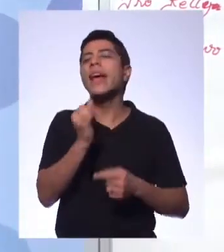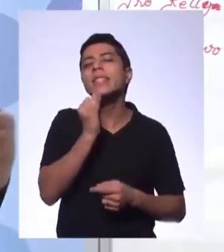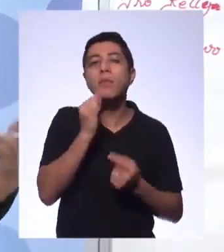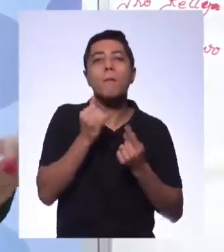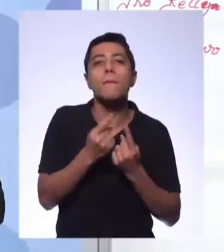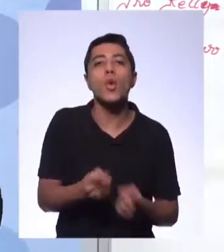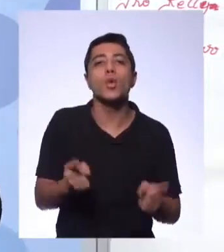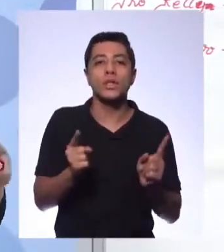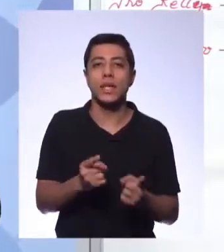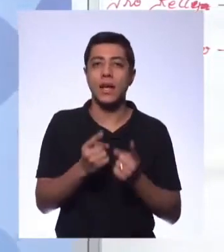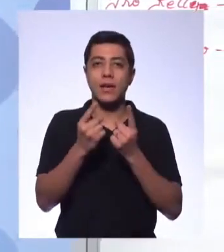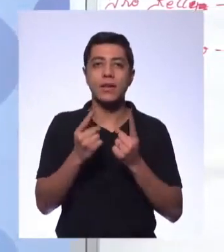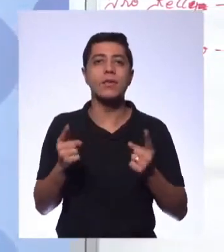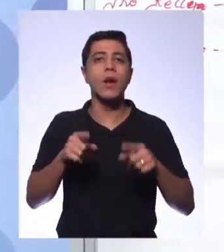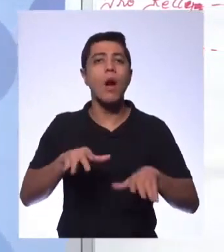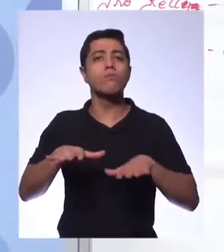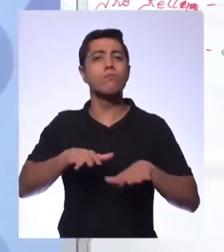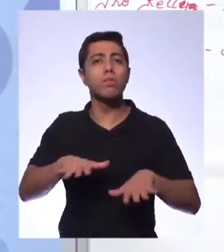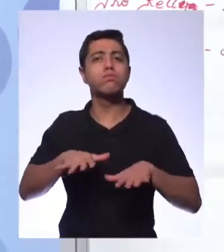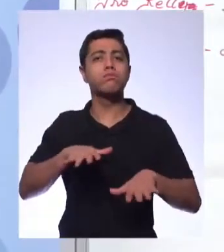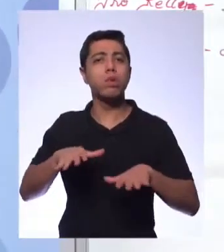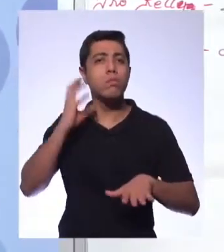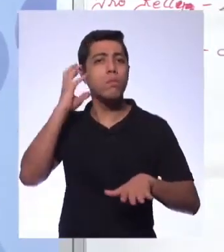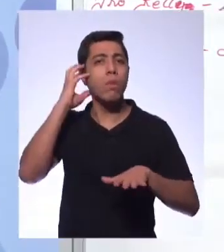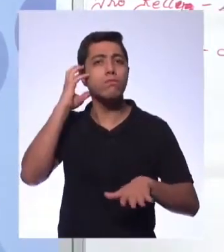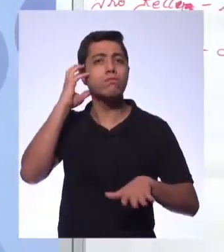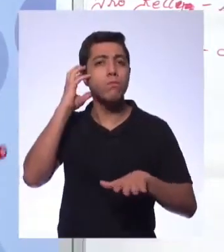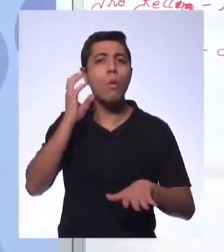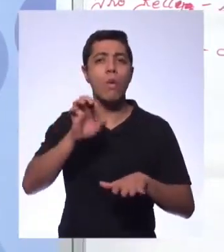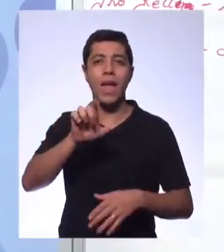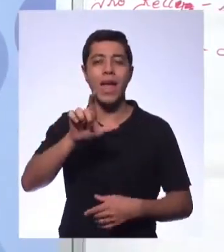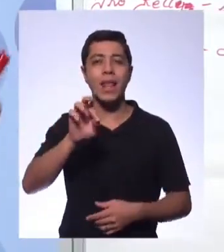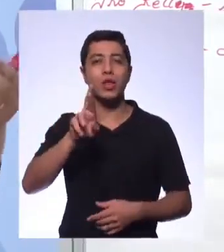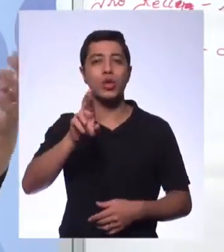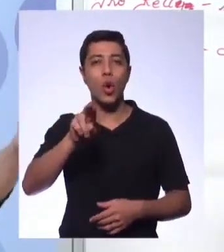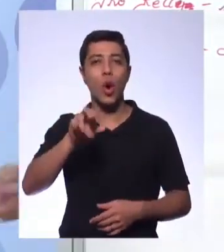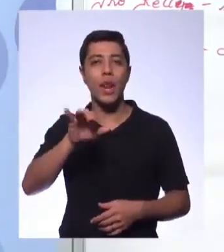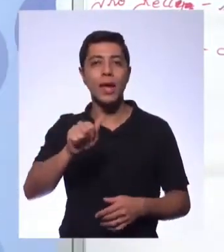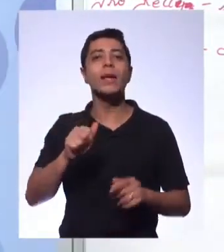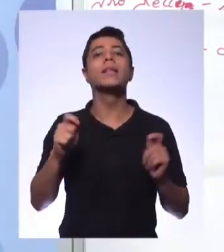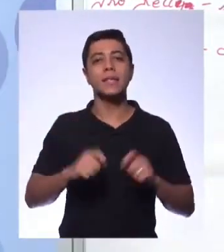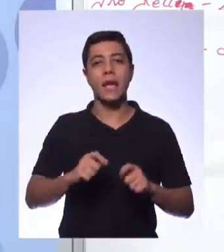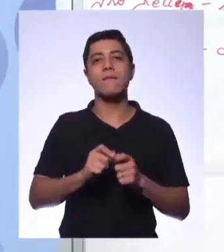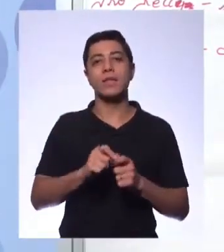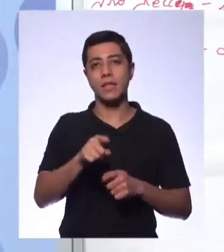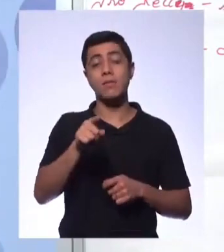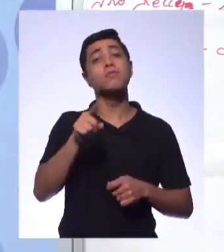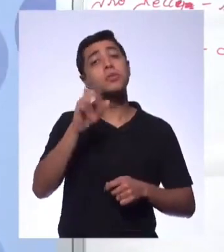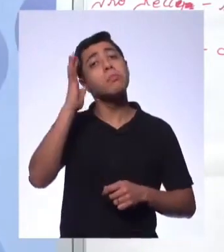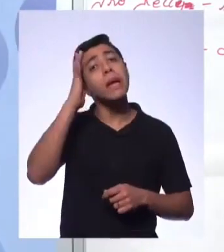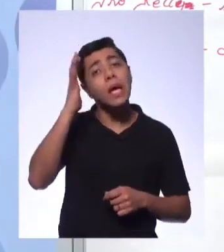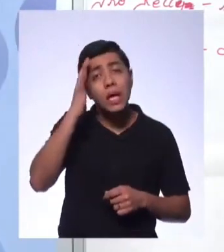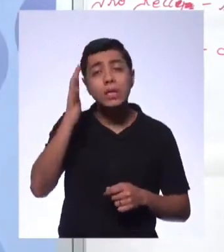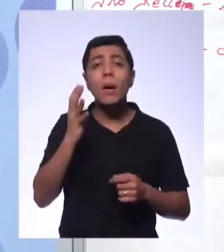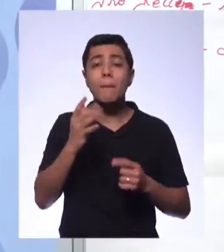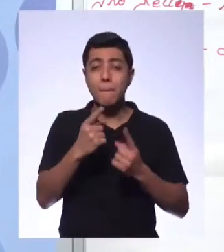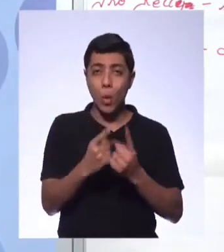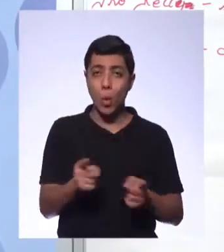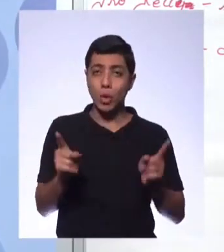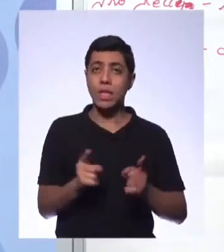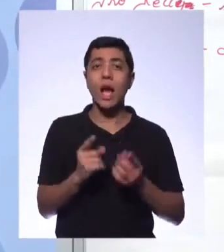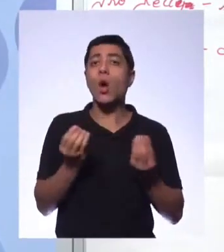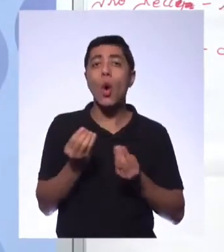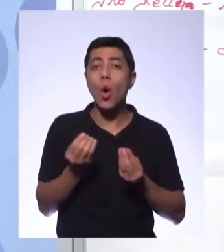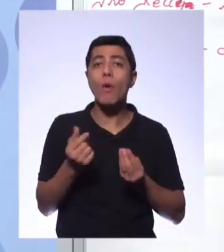você vai criar essas trilhas, você vai brincar um pouquinho com essa questão de como compor uma música utilizando apenas, né, o áudio